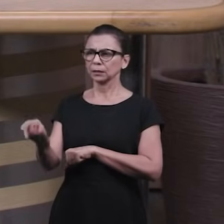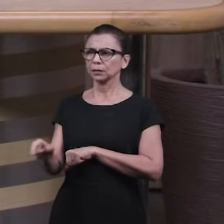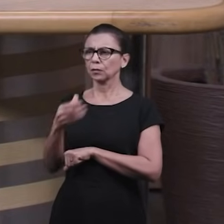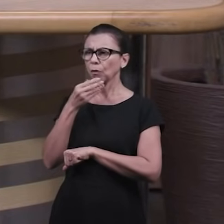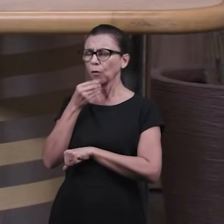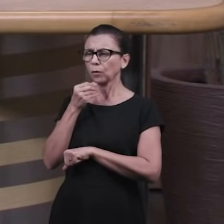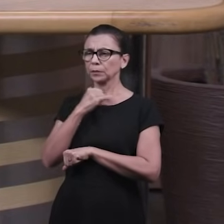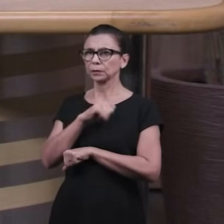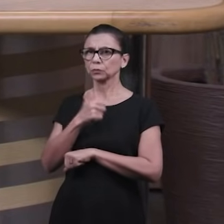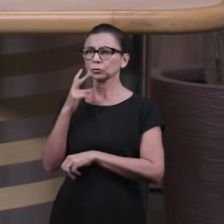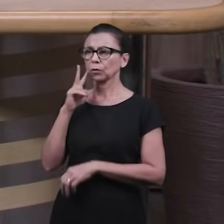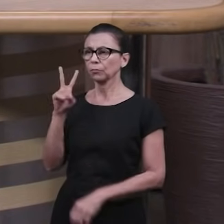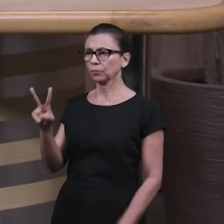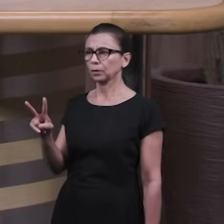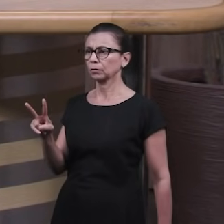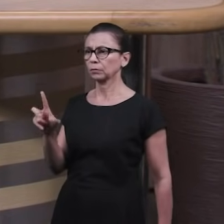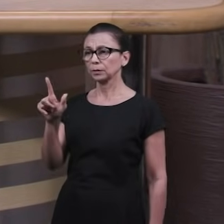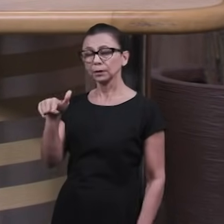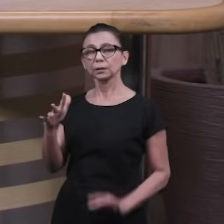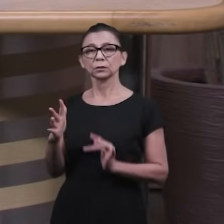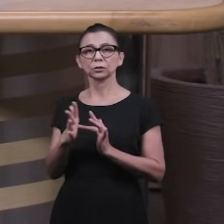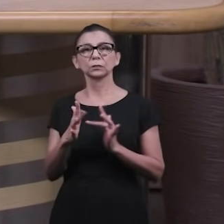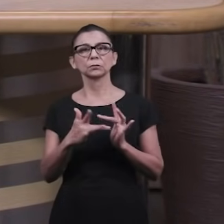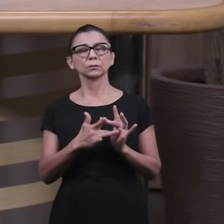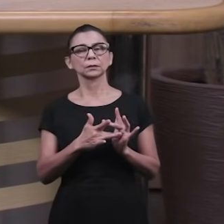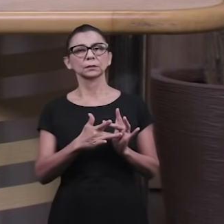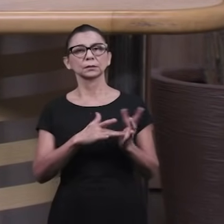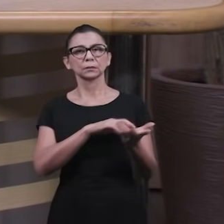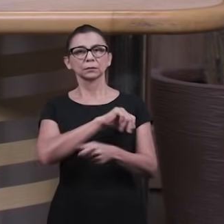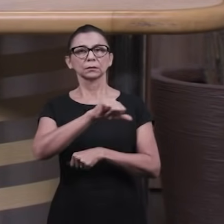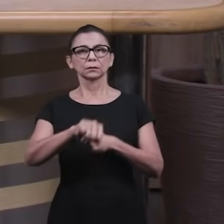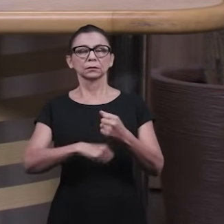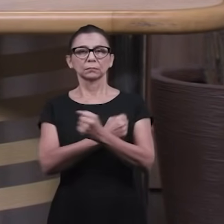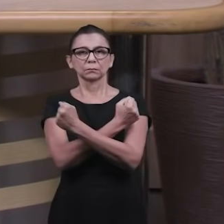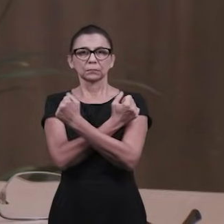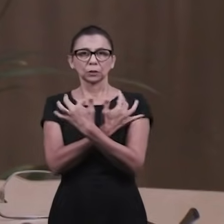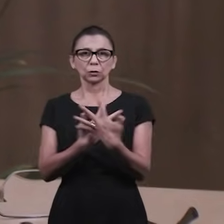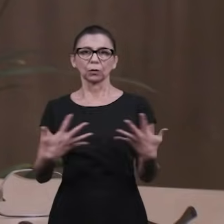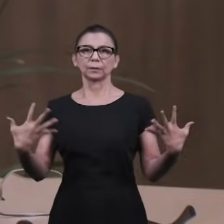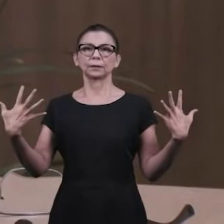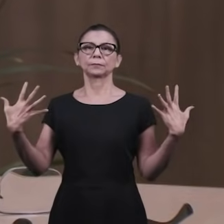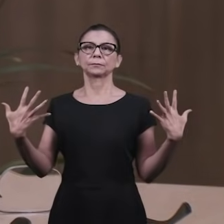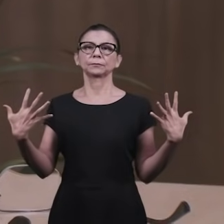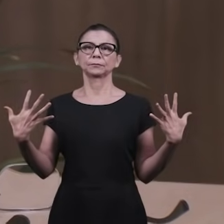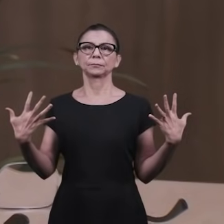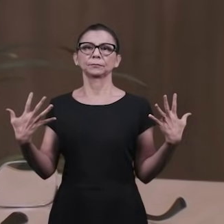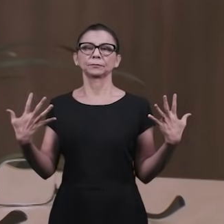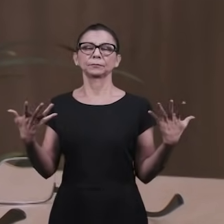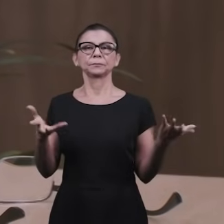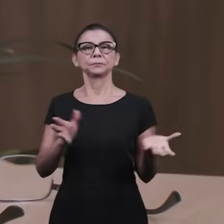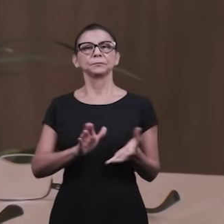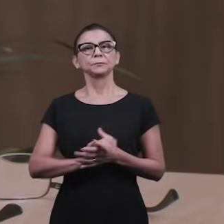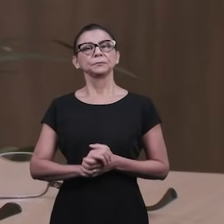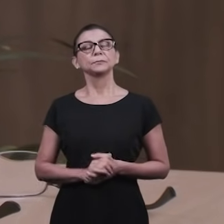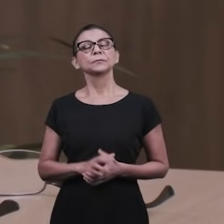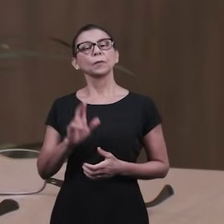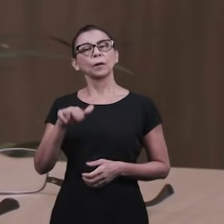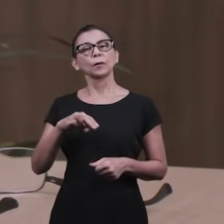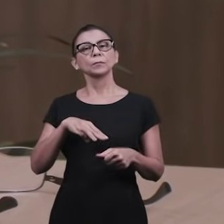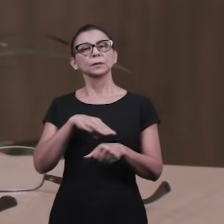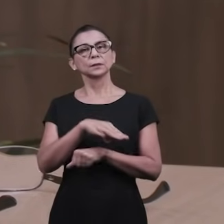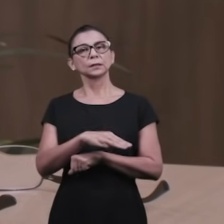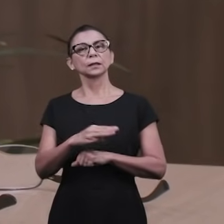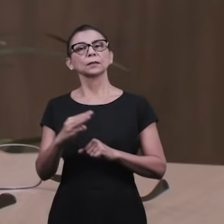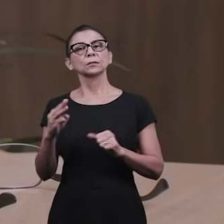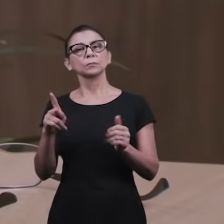Quem é aquele varão? Glorificado, Jesus glorificado. Então, o ministério da palavra é o ministério de